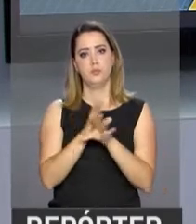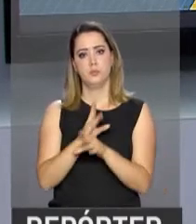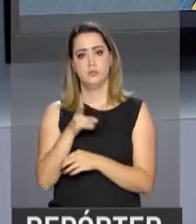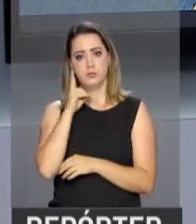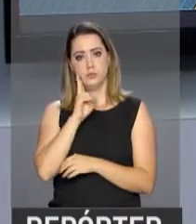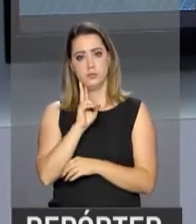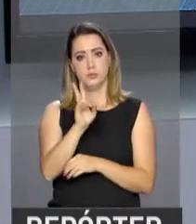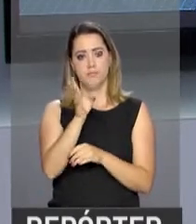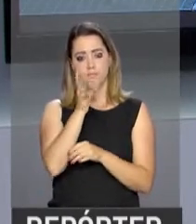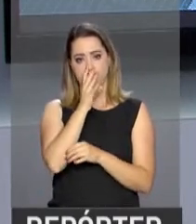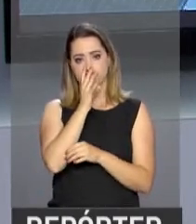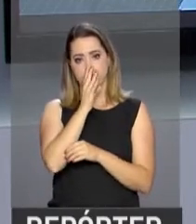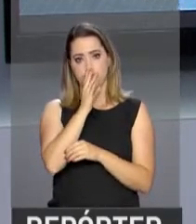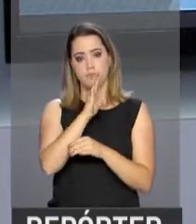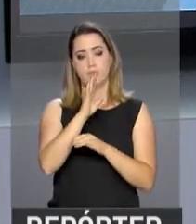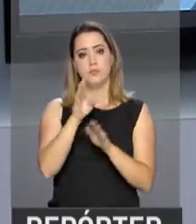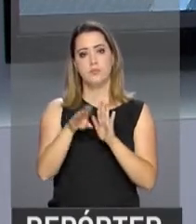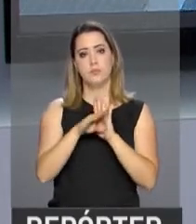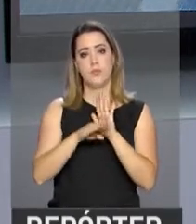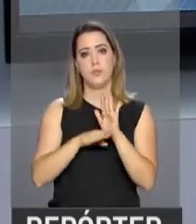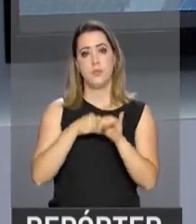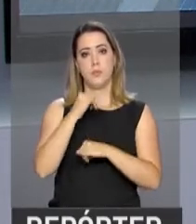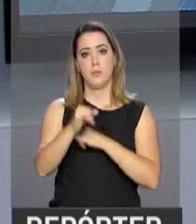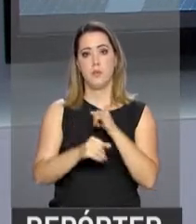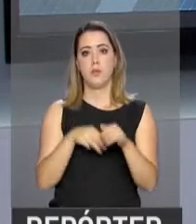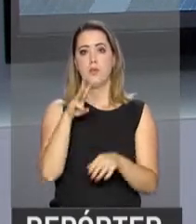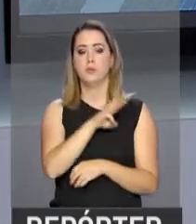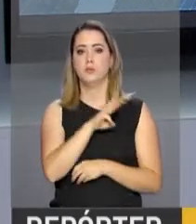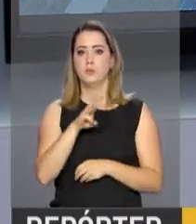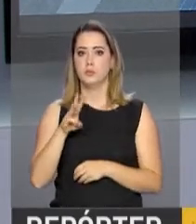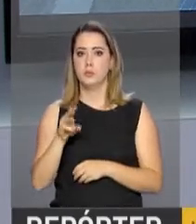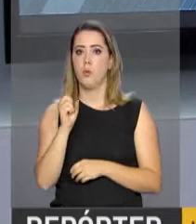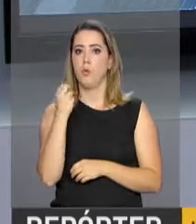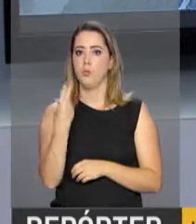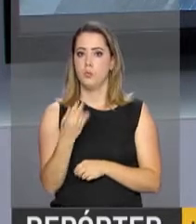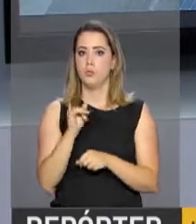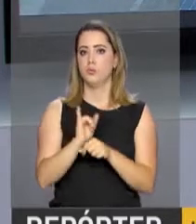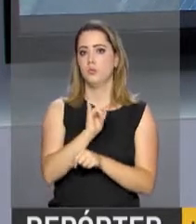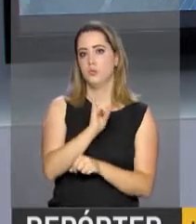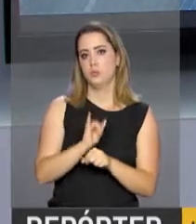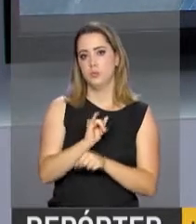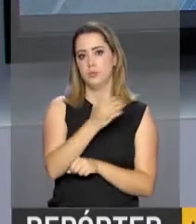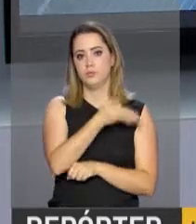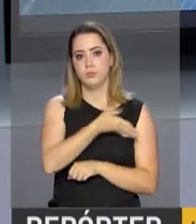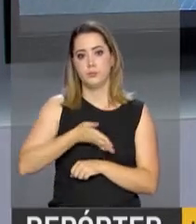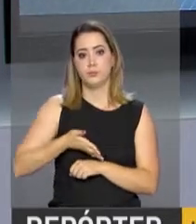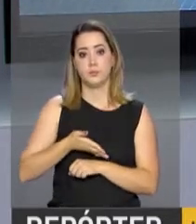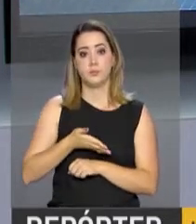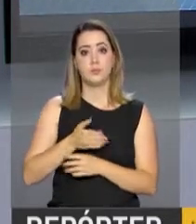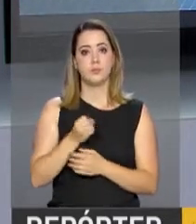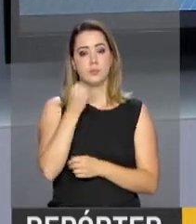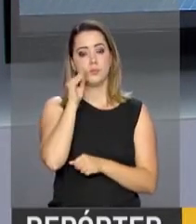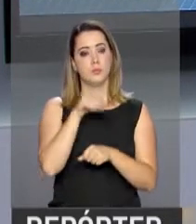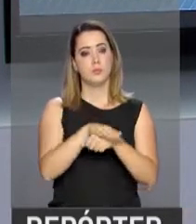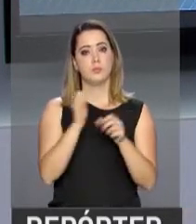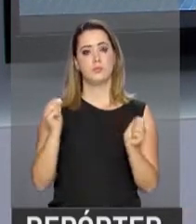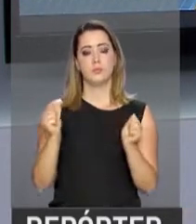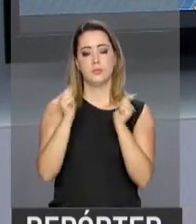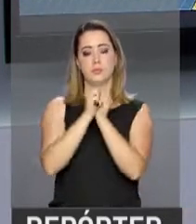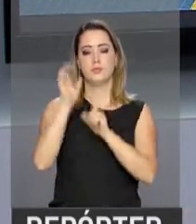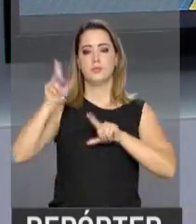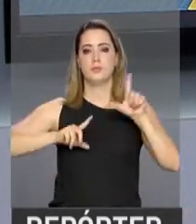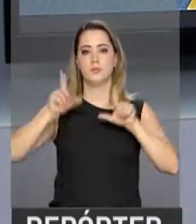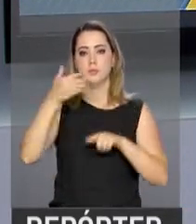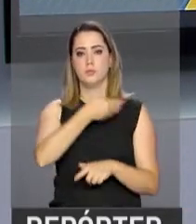você pode acompanhar a nossa programação pela internet no site da npr ou então em nosso canal no youtube uma ótima noite pra você